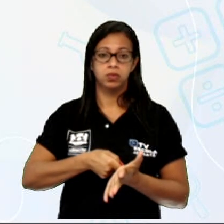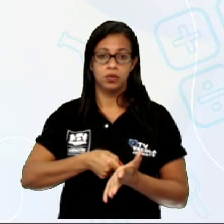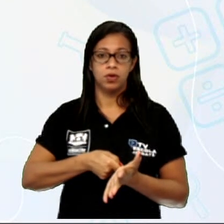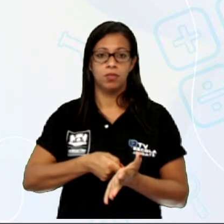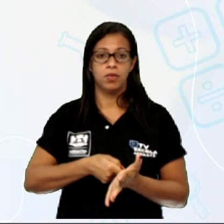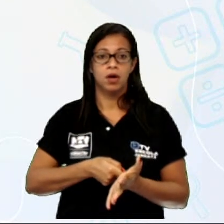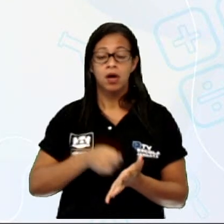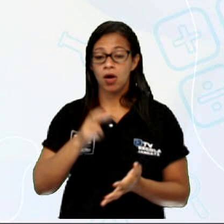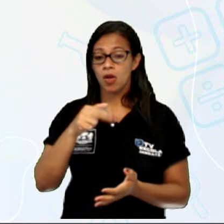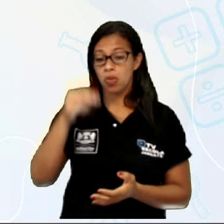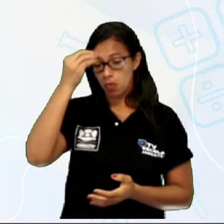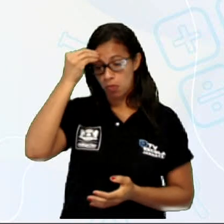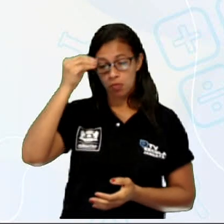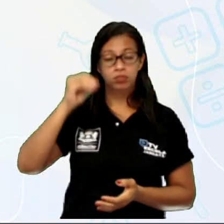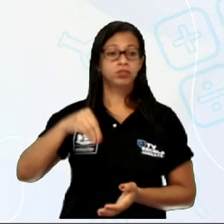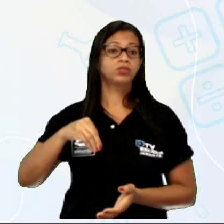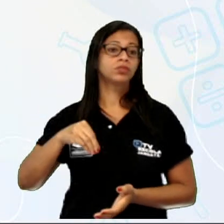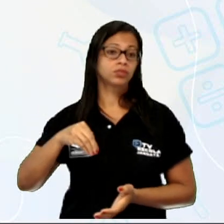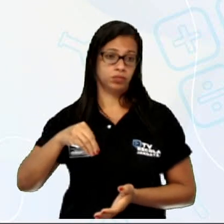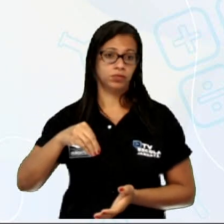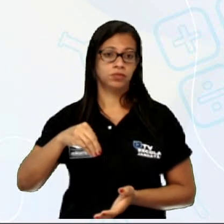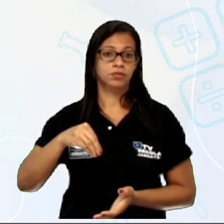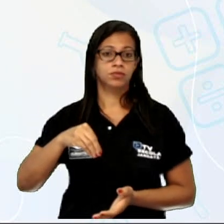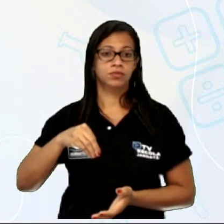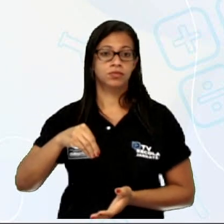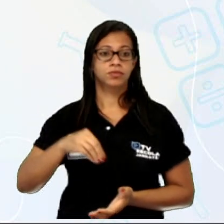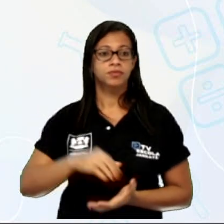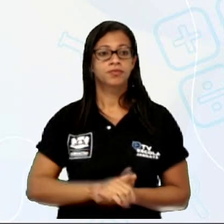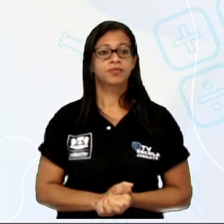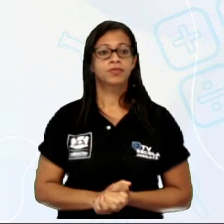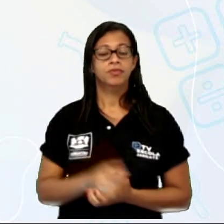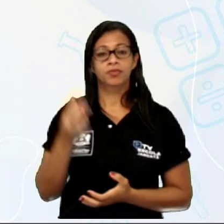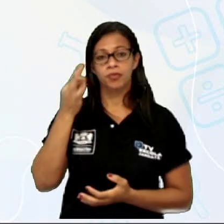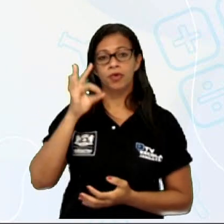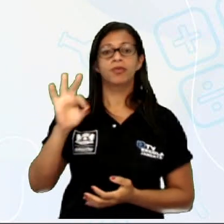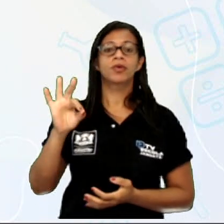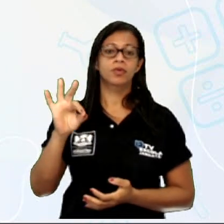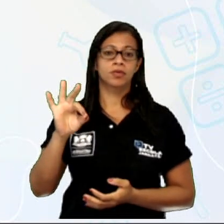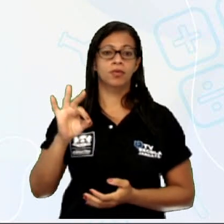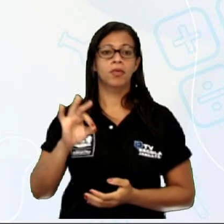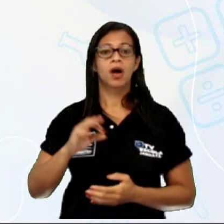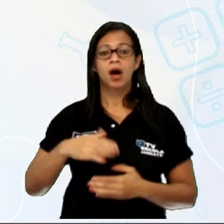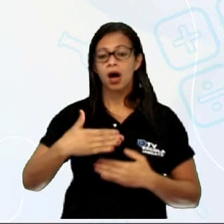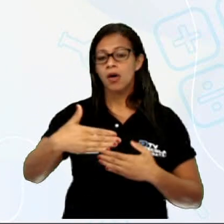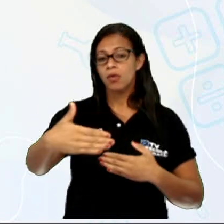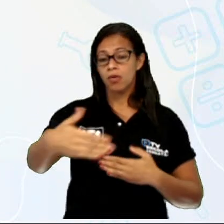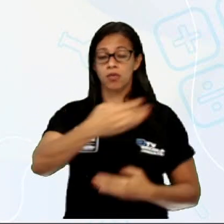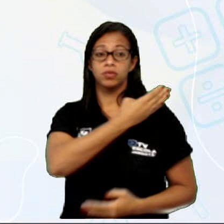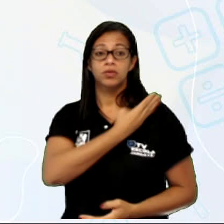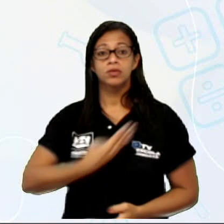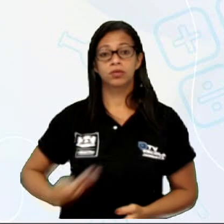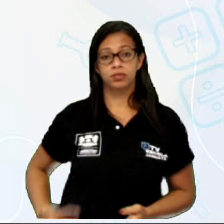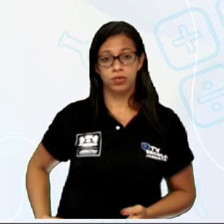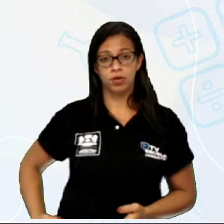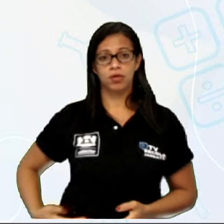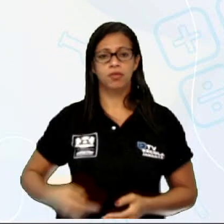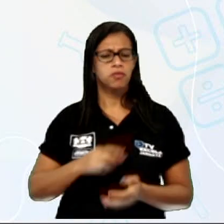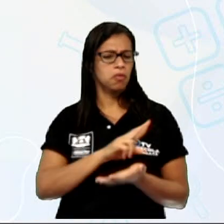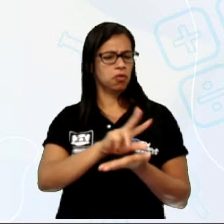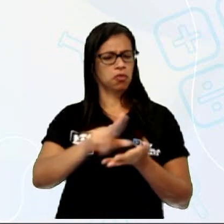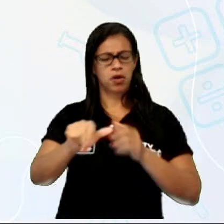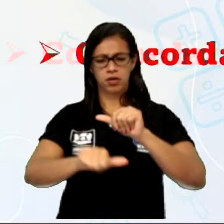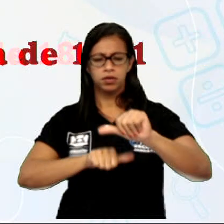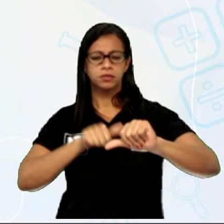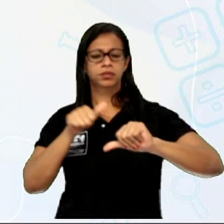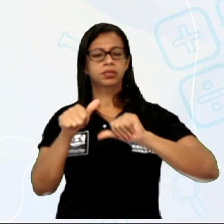Revolução Francesa. Ao longo desse governo, ele fez diversas reformas, implantou, como